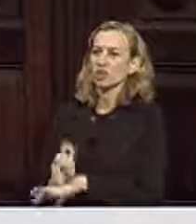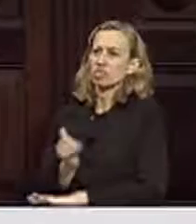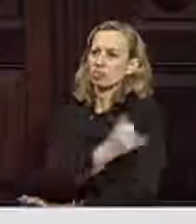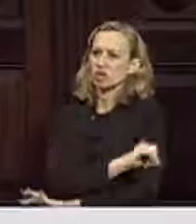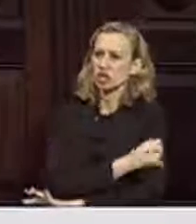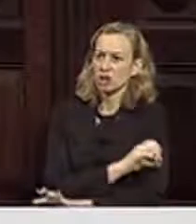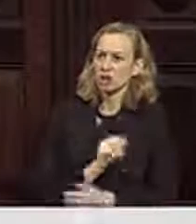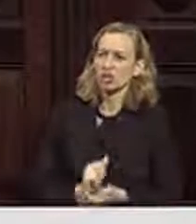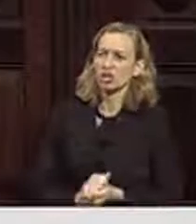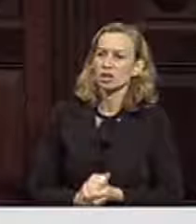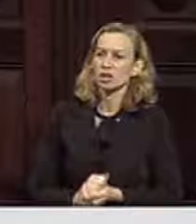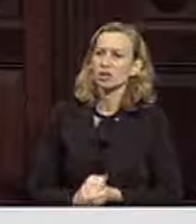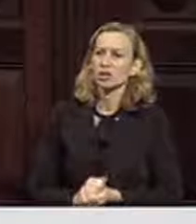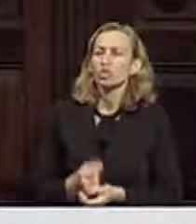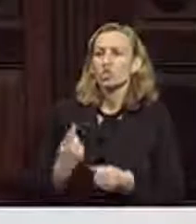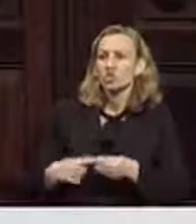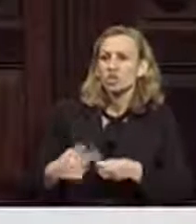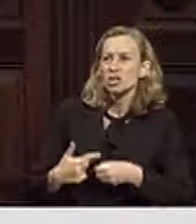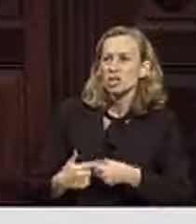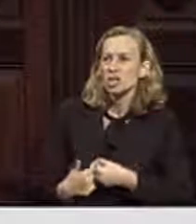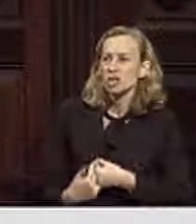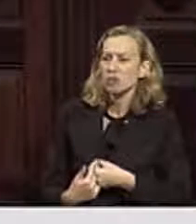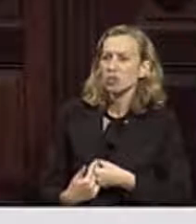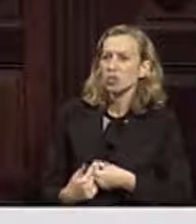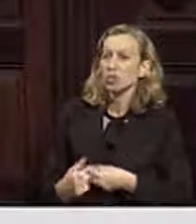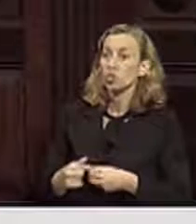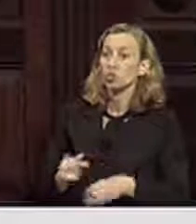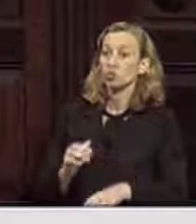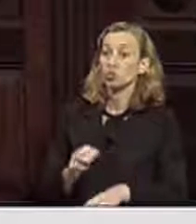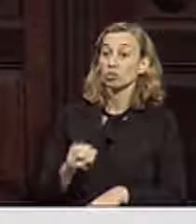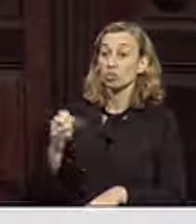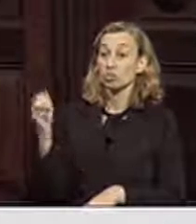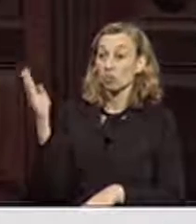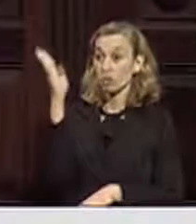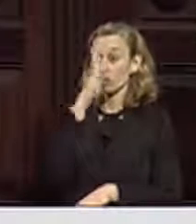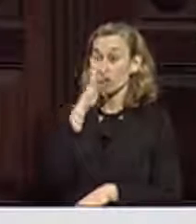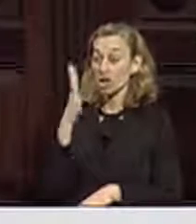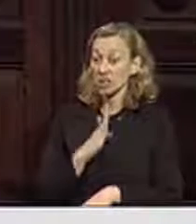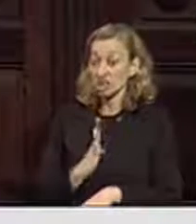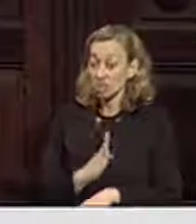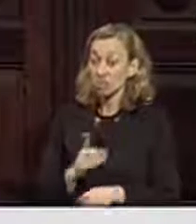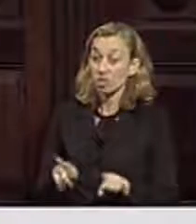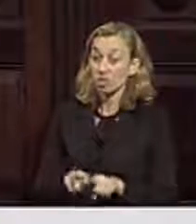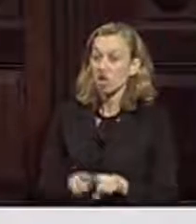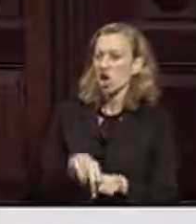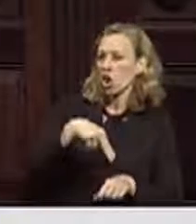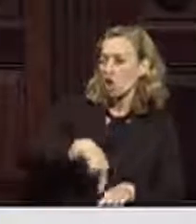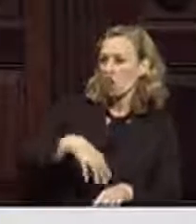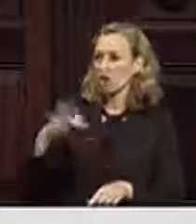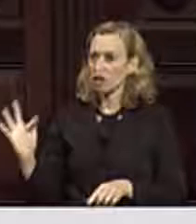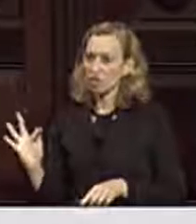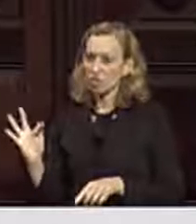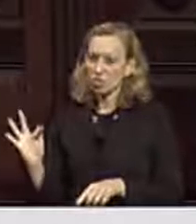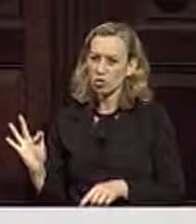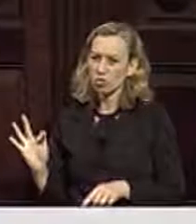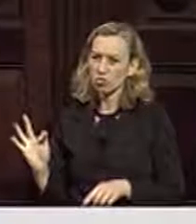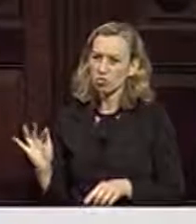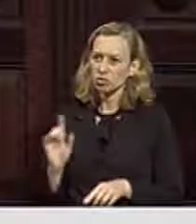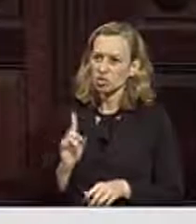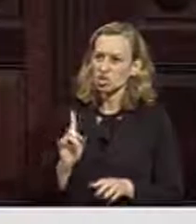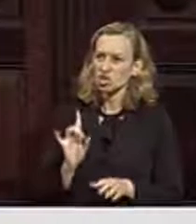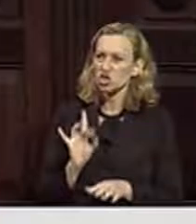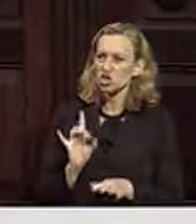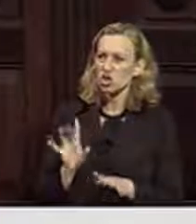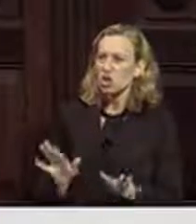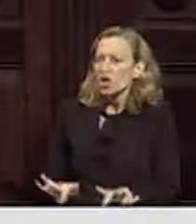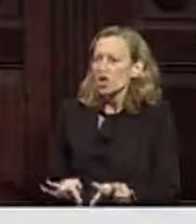municípios com a economia mais dinâmica do Brasil. Nova Friburgo, que não é apenas a moda íntima, que não é apenas o